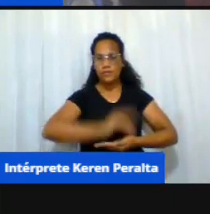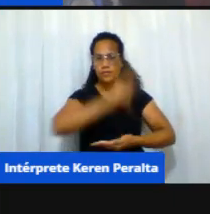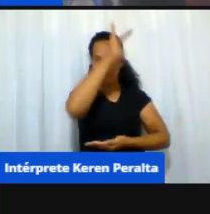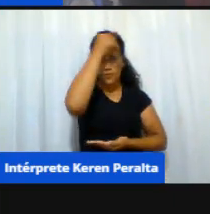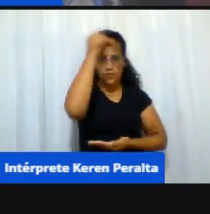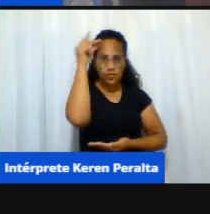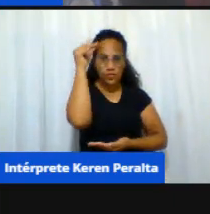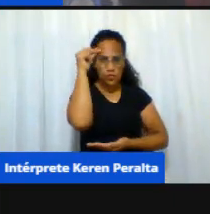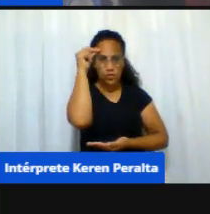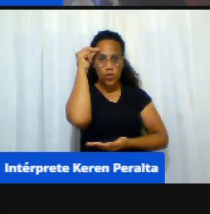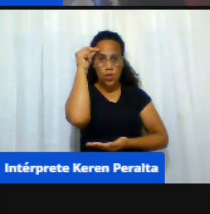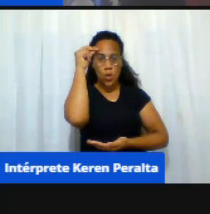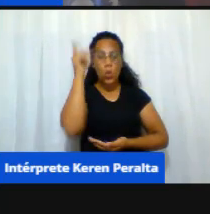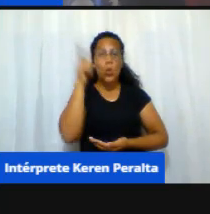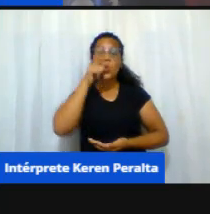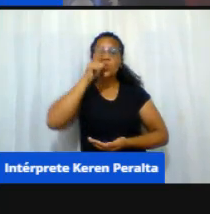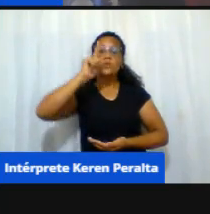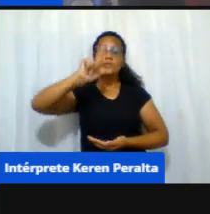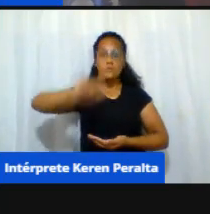a partir dos currículos.